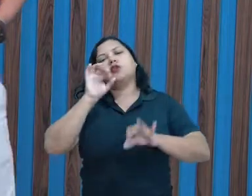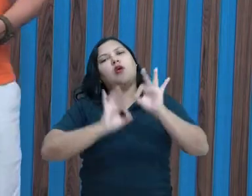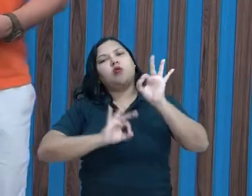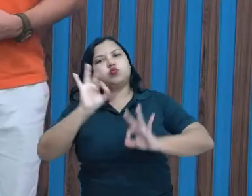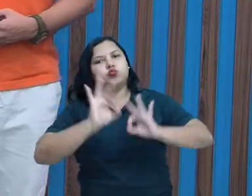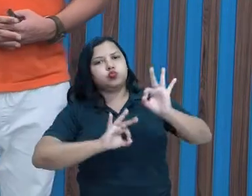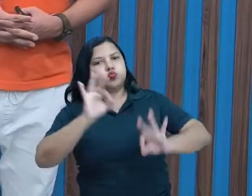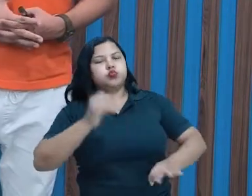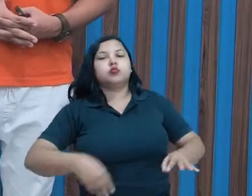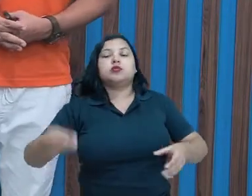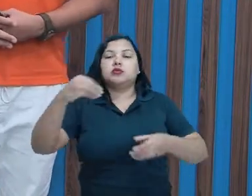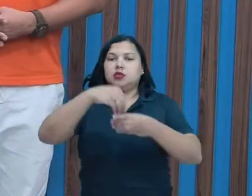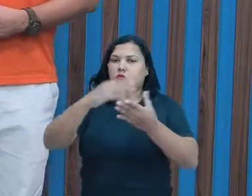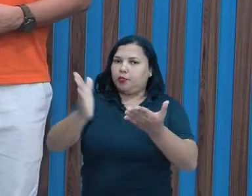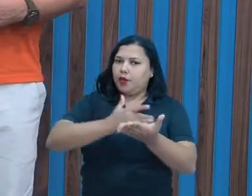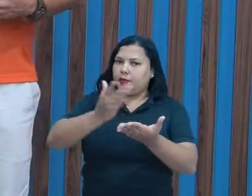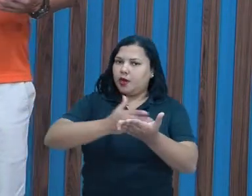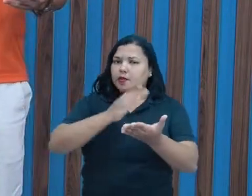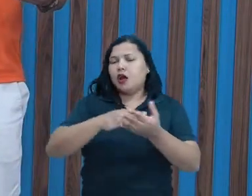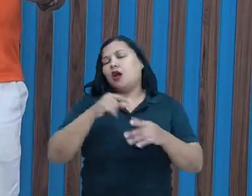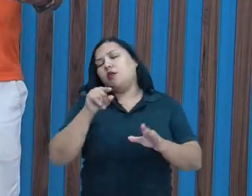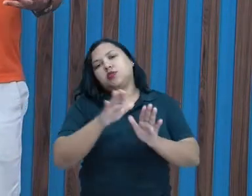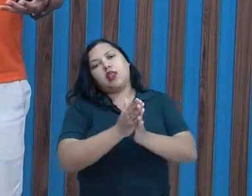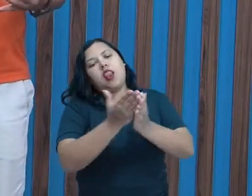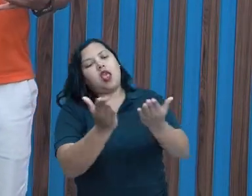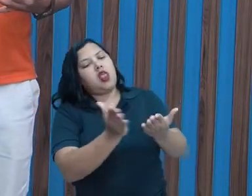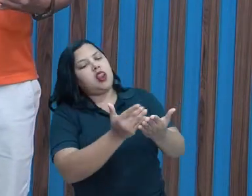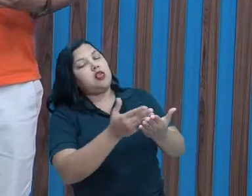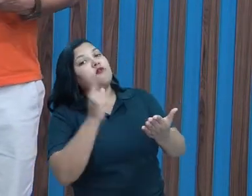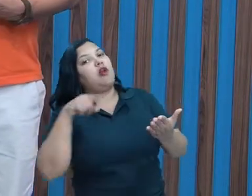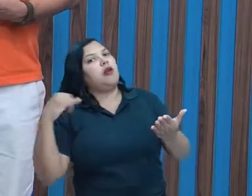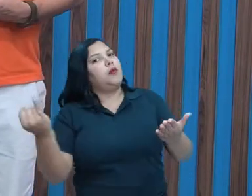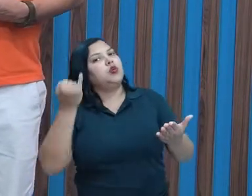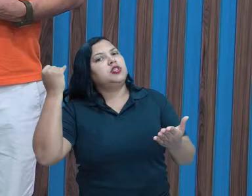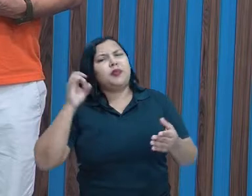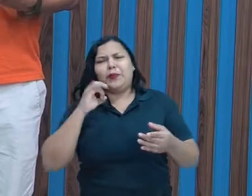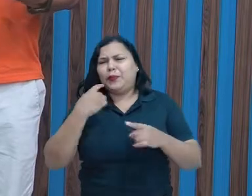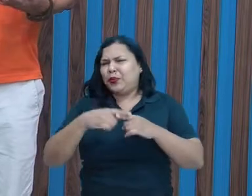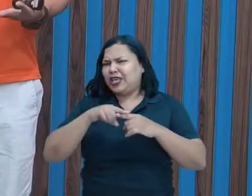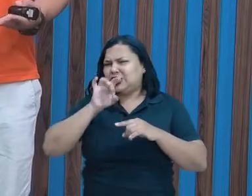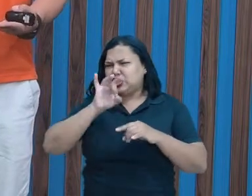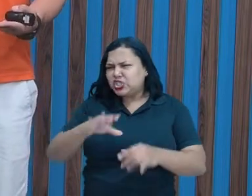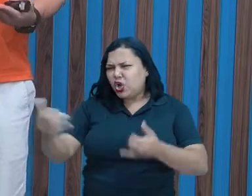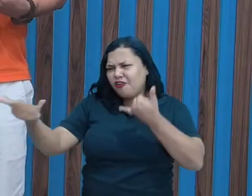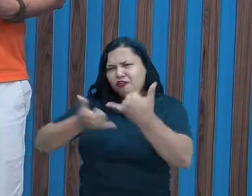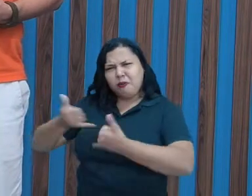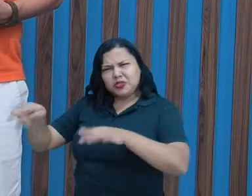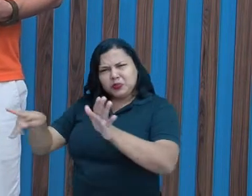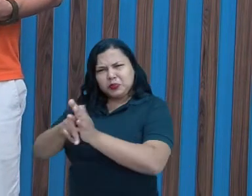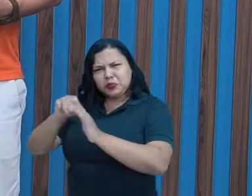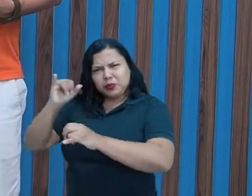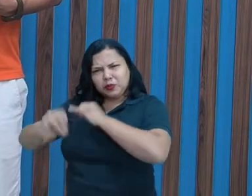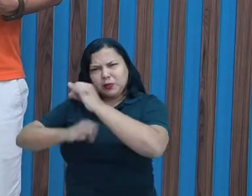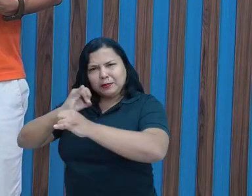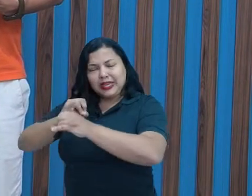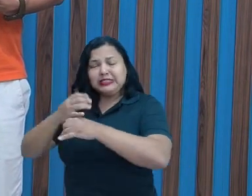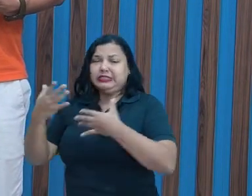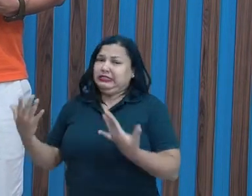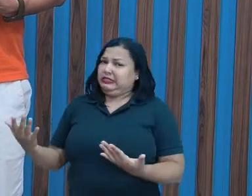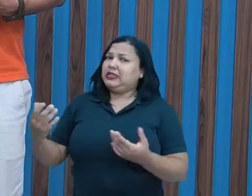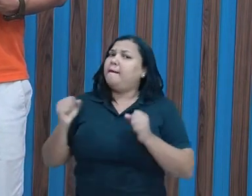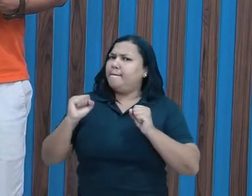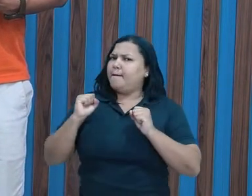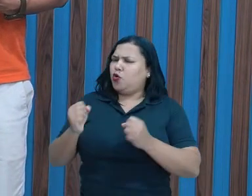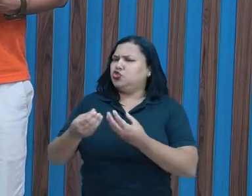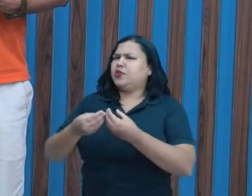produzido, né, na literatura, porque você não pode resumir somente as informações que tem na internet. Se você resumir as informações que tem na internet, você está